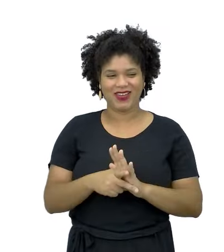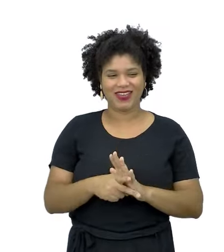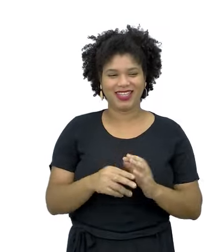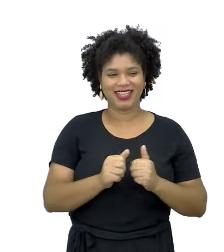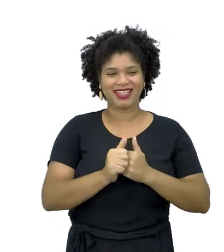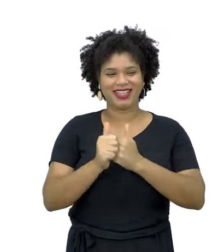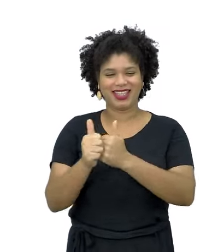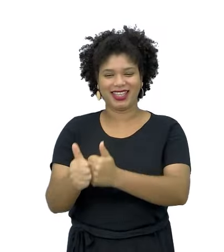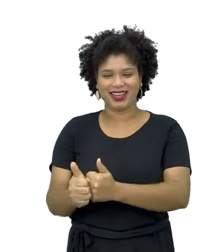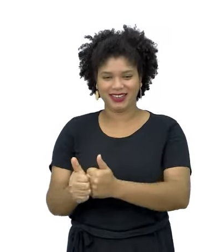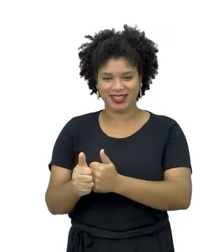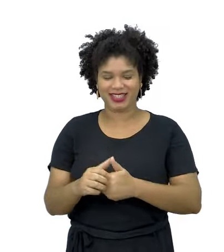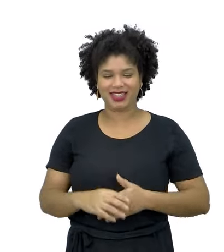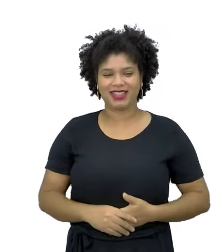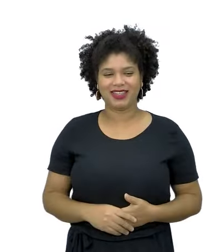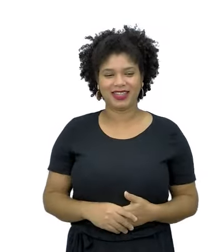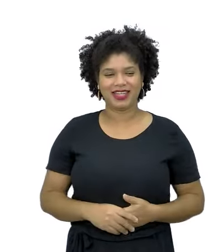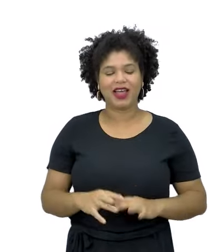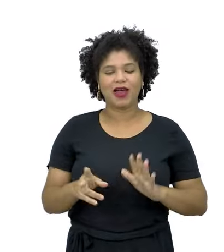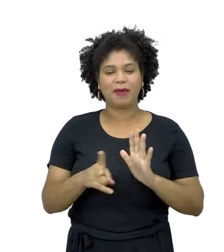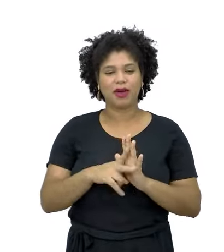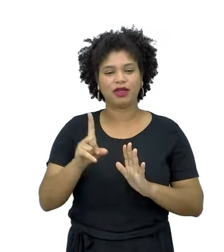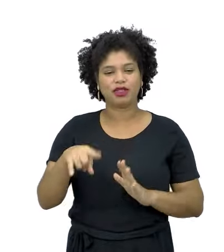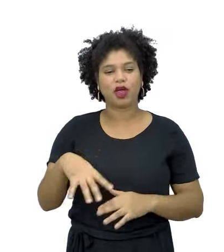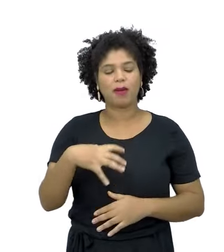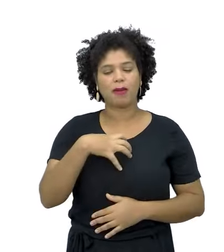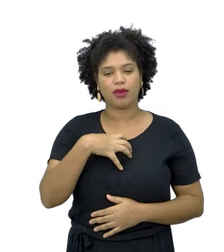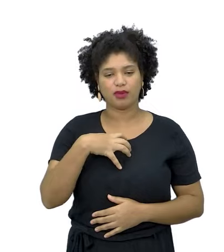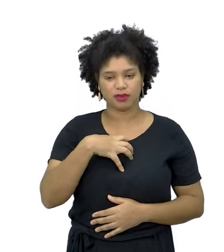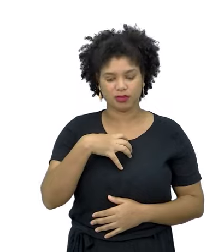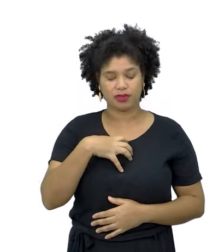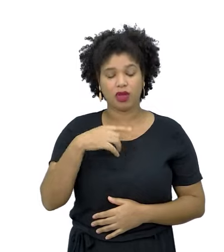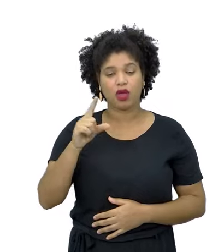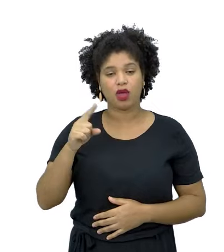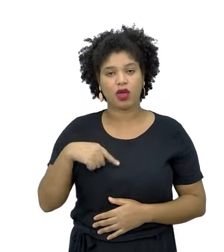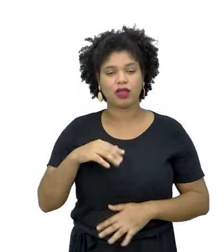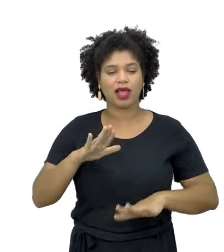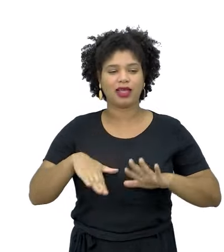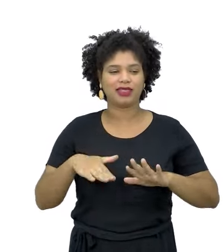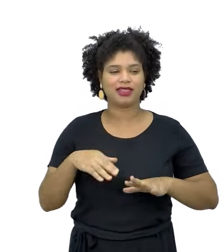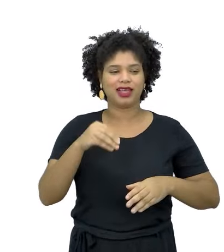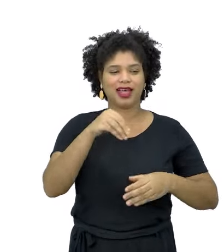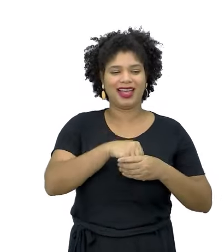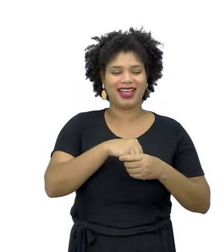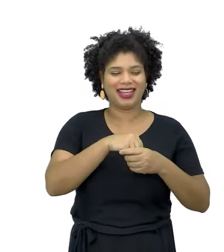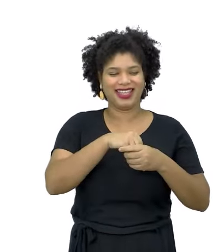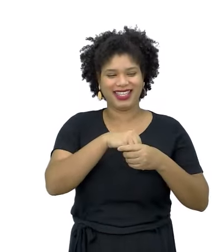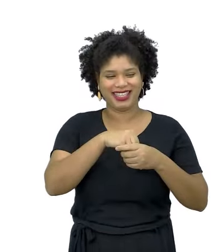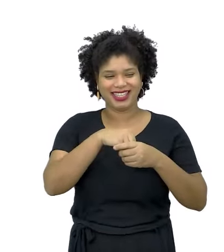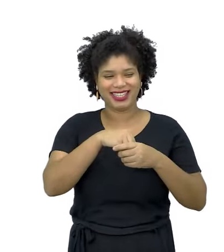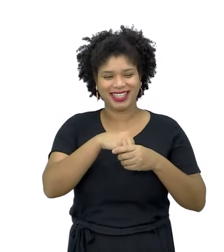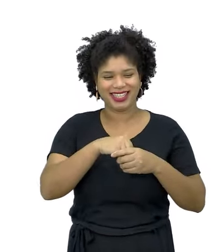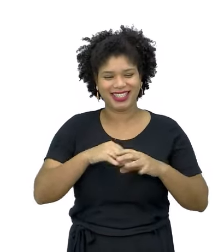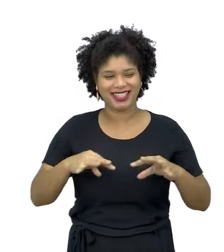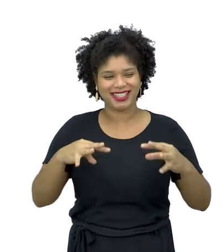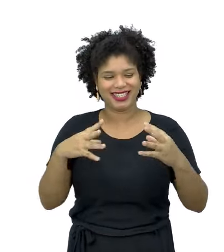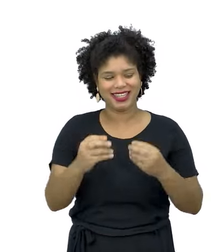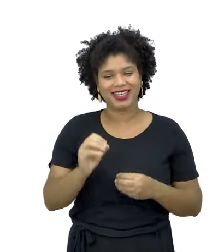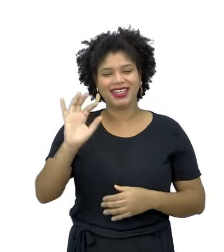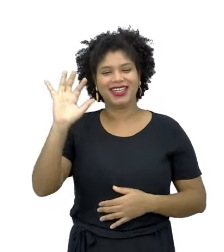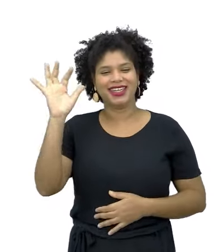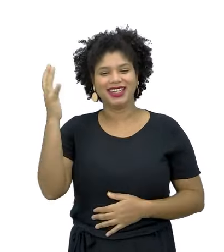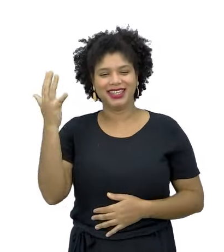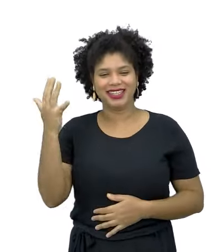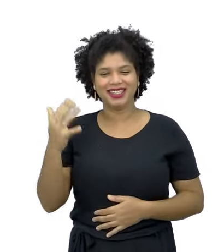sequências didáticas. Mesmo que seja de modo implícito, tá? Existe esse movimento em todas as situações.